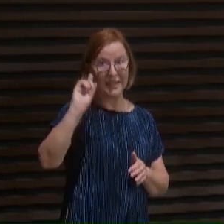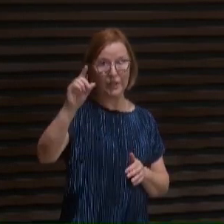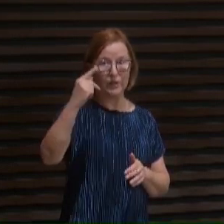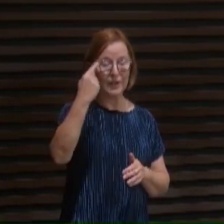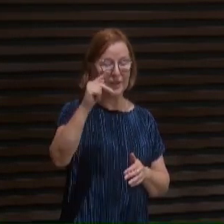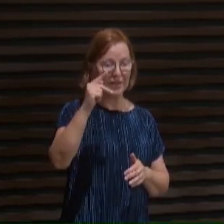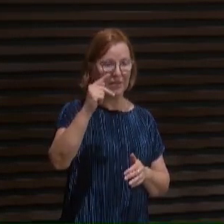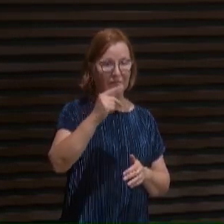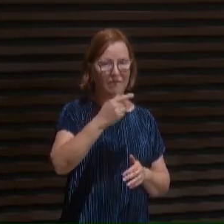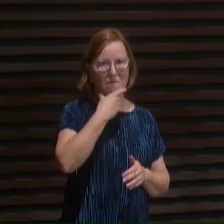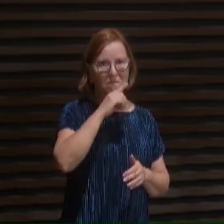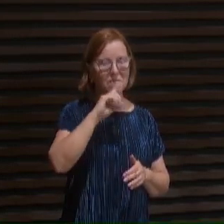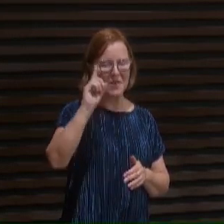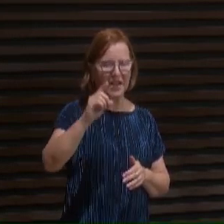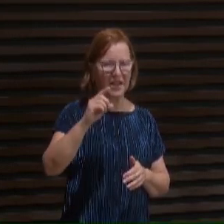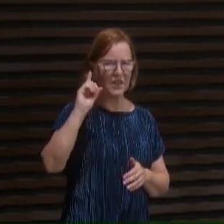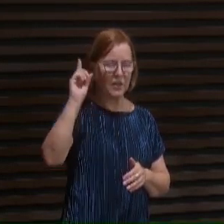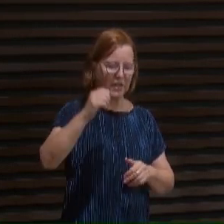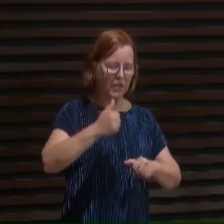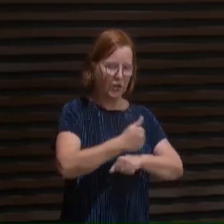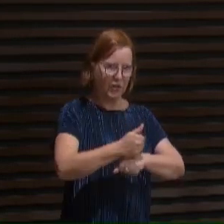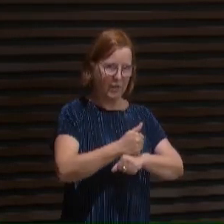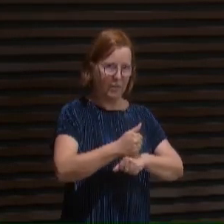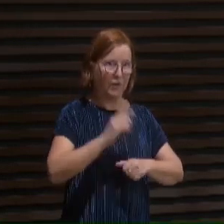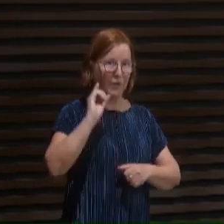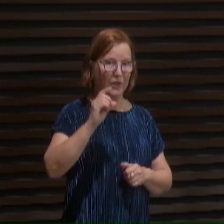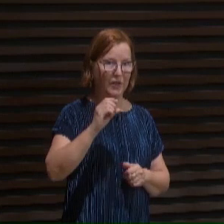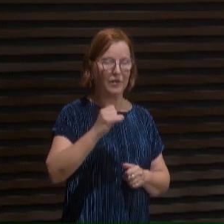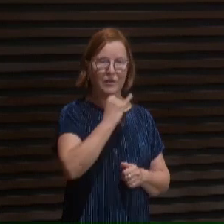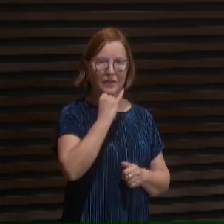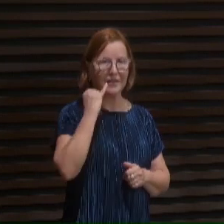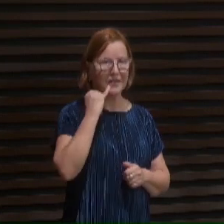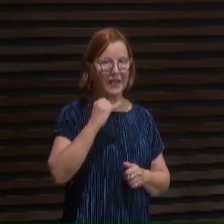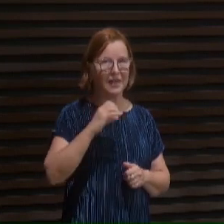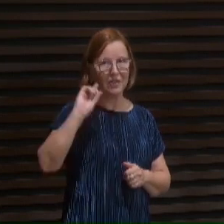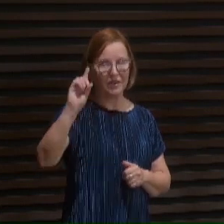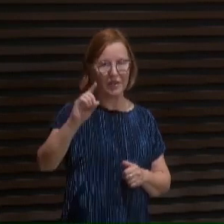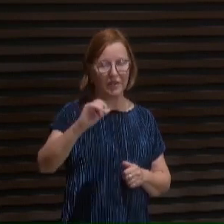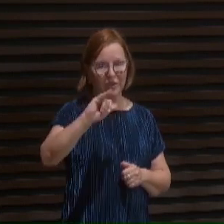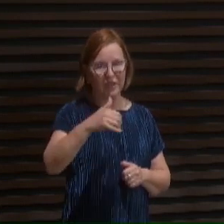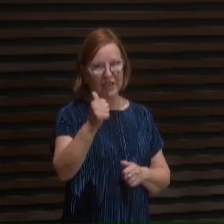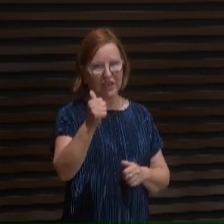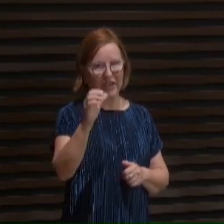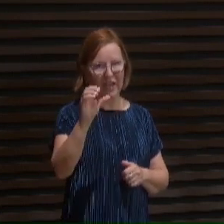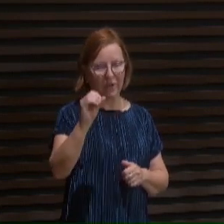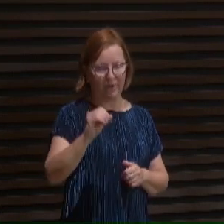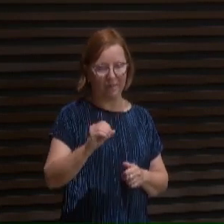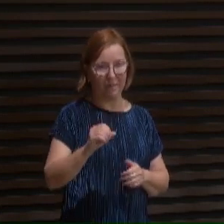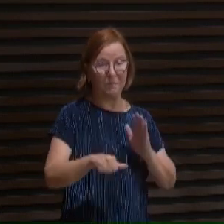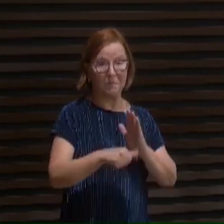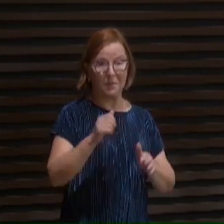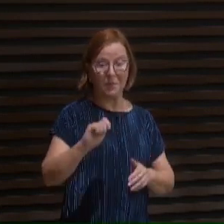o Deus de Abraão, o Deus de Isaque e o Deus de Jacó. Este é o primeiro sinal.